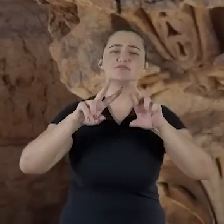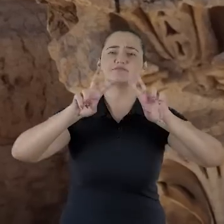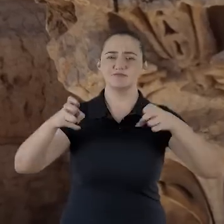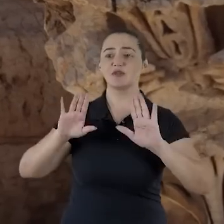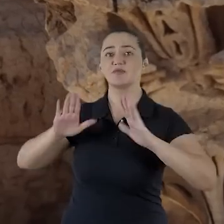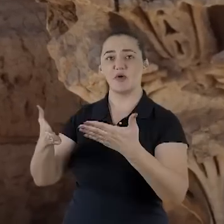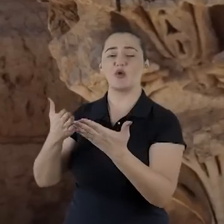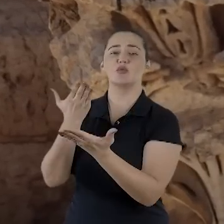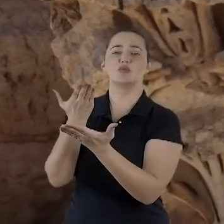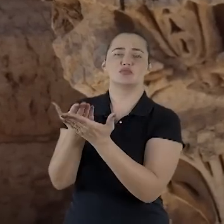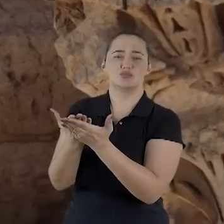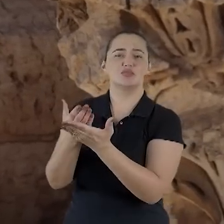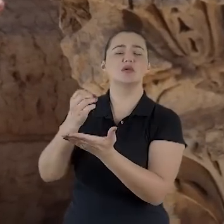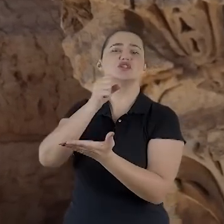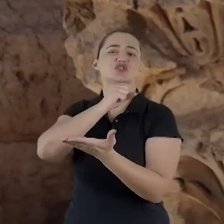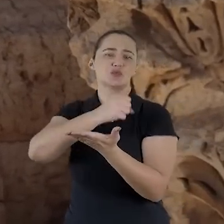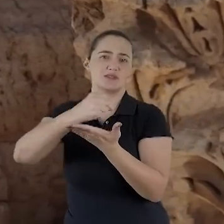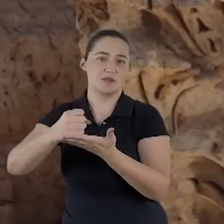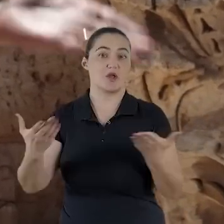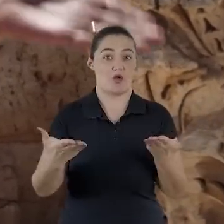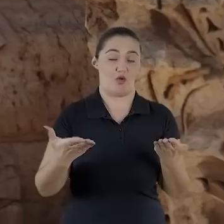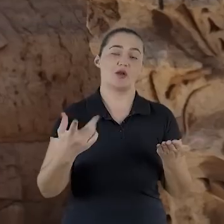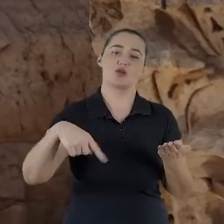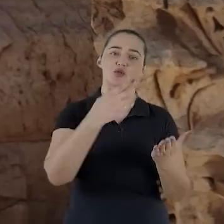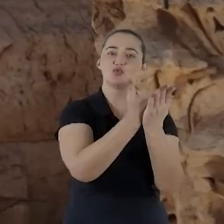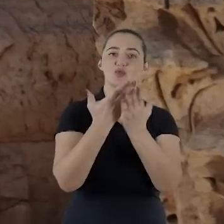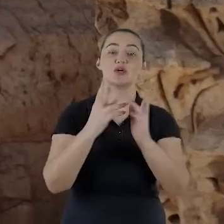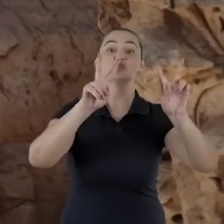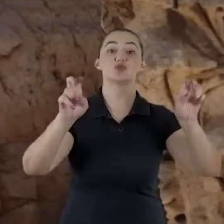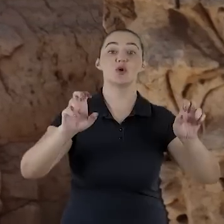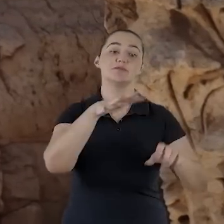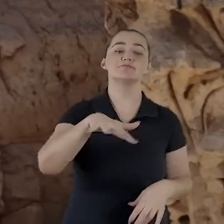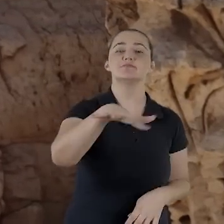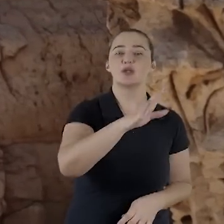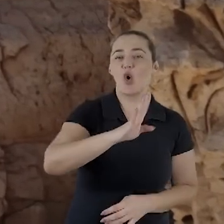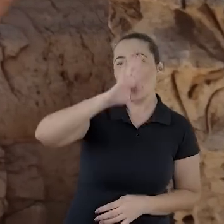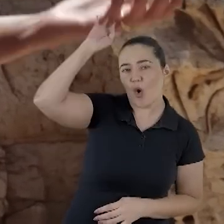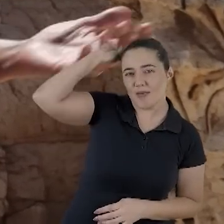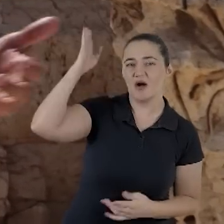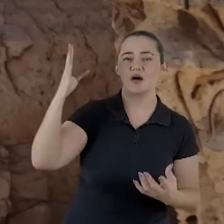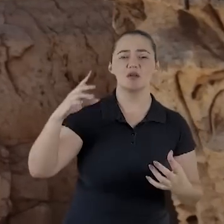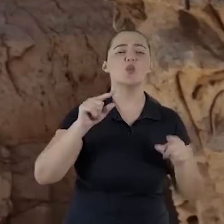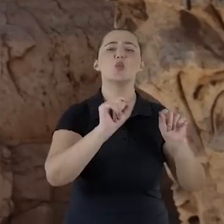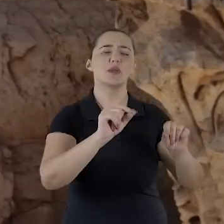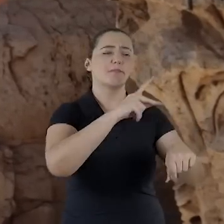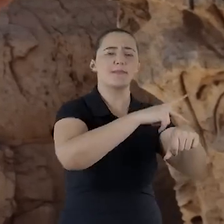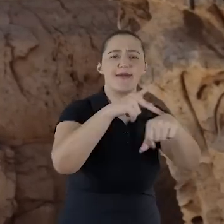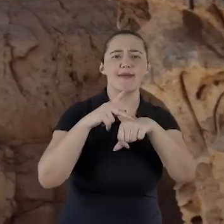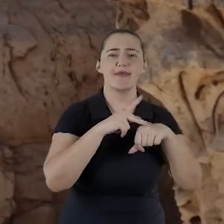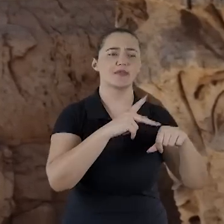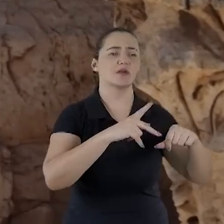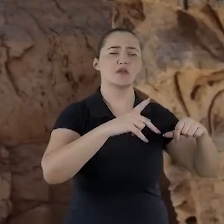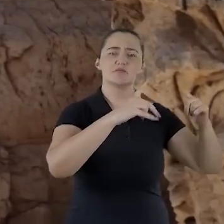programa de hoje vamos ver a parte romana, o período romano dessa cidade. O que essas colunas, antiguidades, pedras,